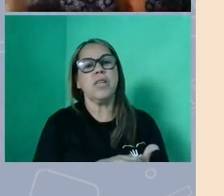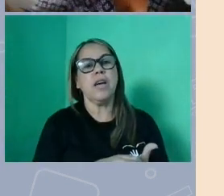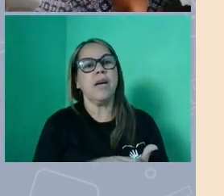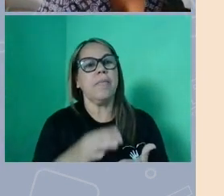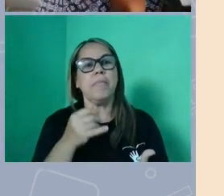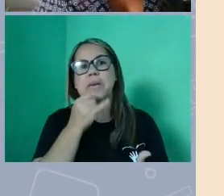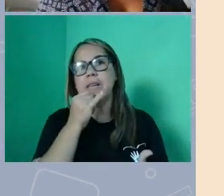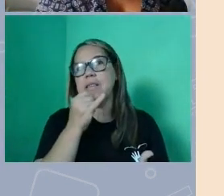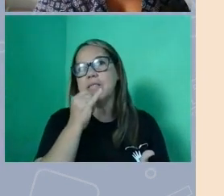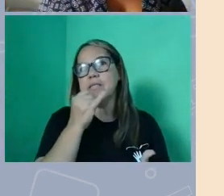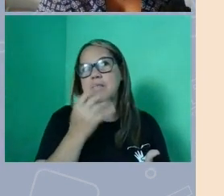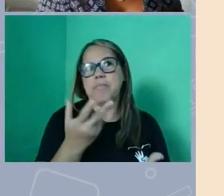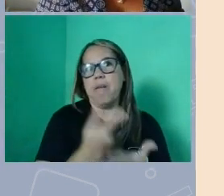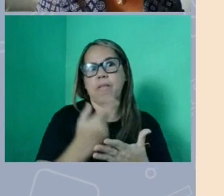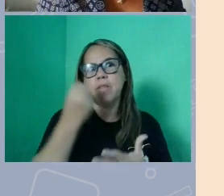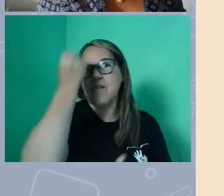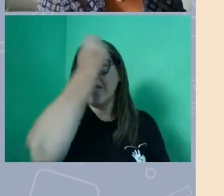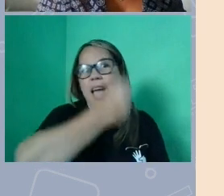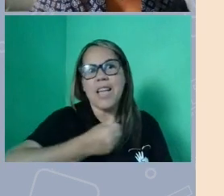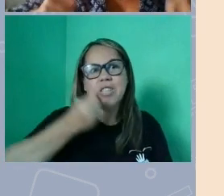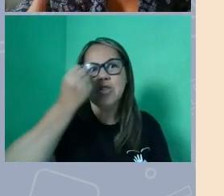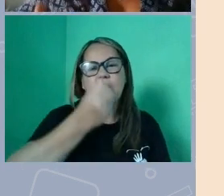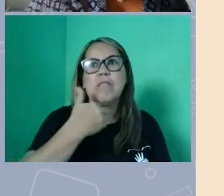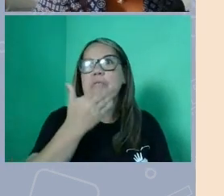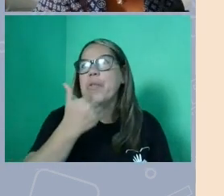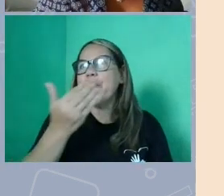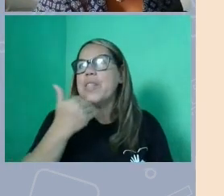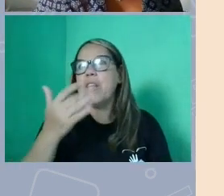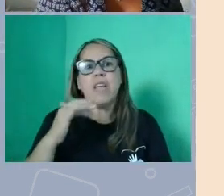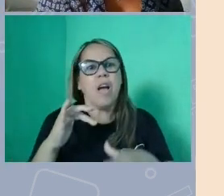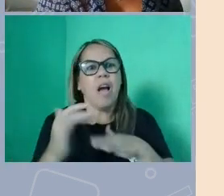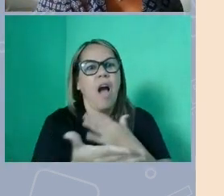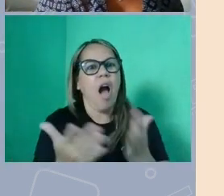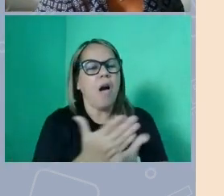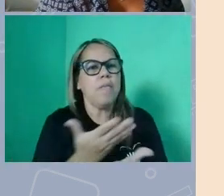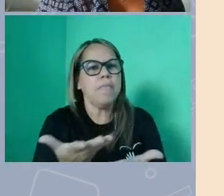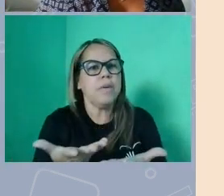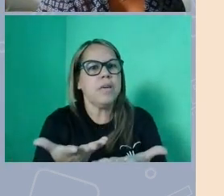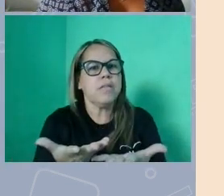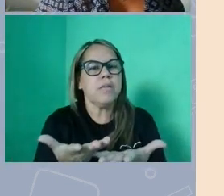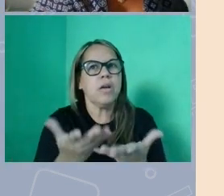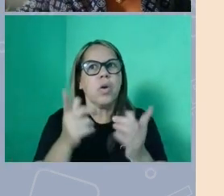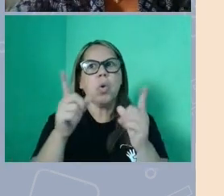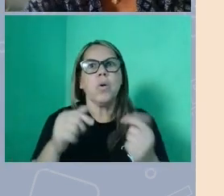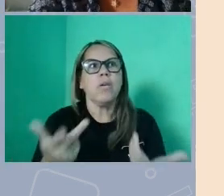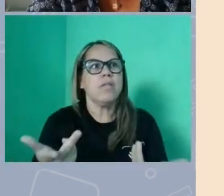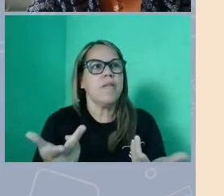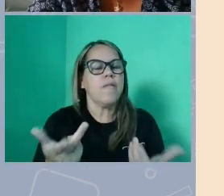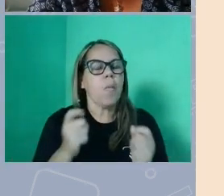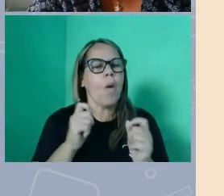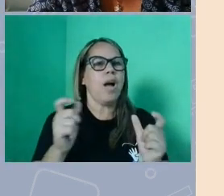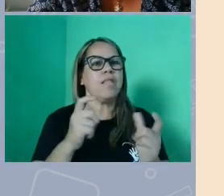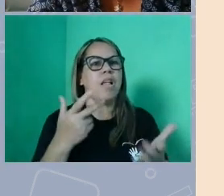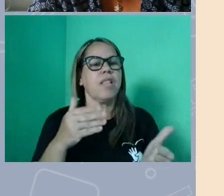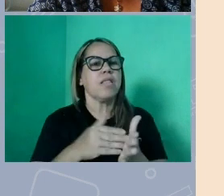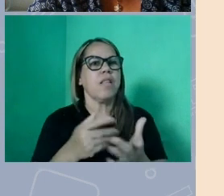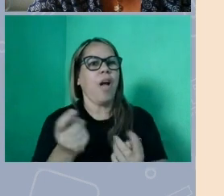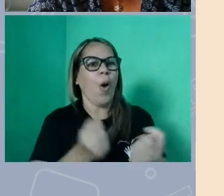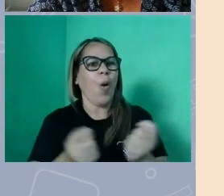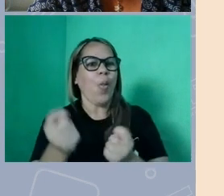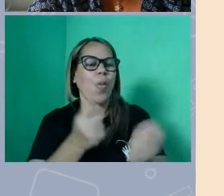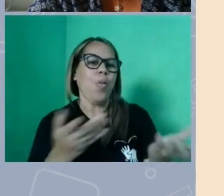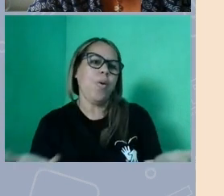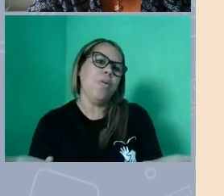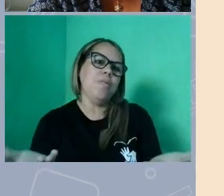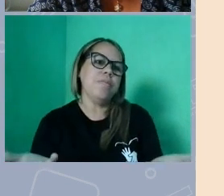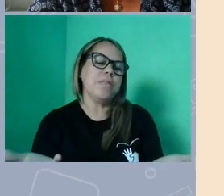e foi um impacto assim gigantesco né econômico inclusive não somente vamos dizer assim de